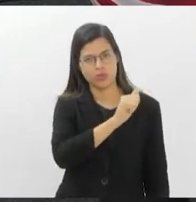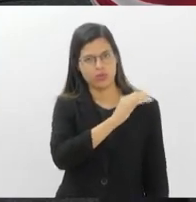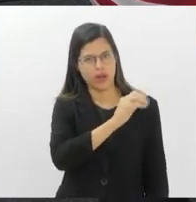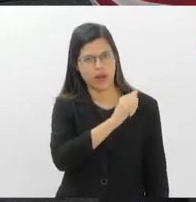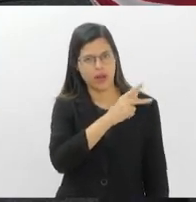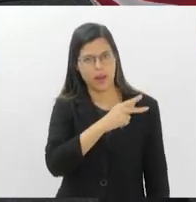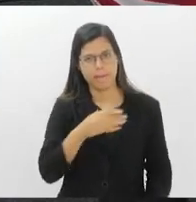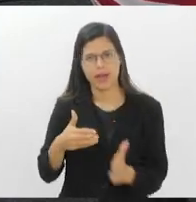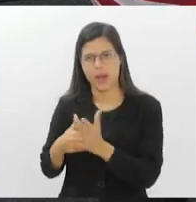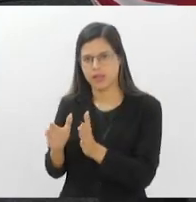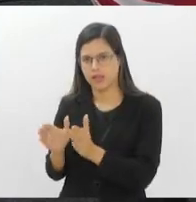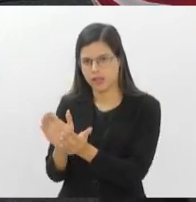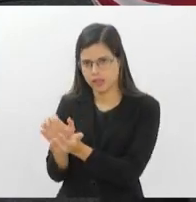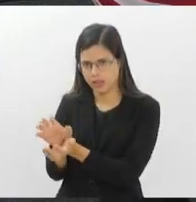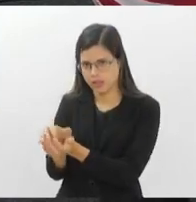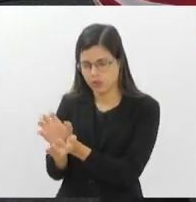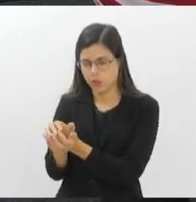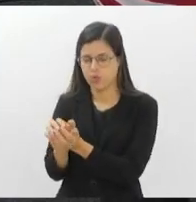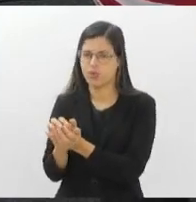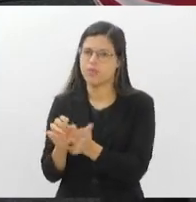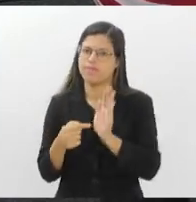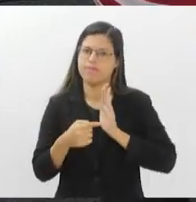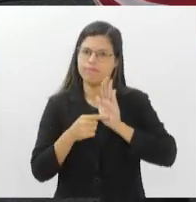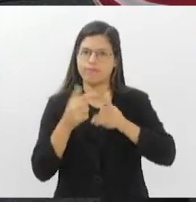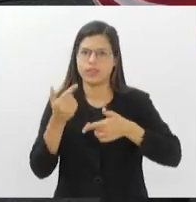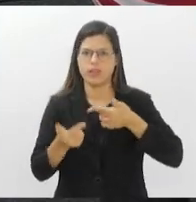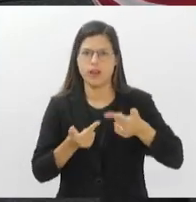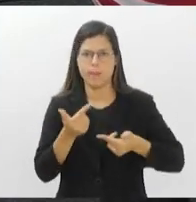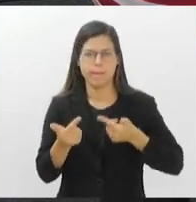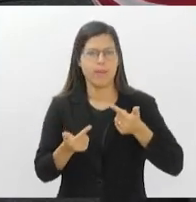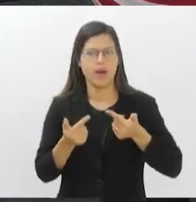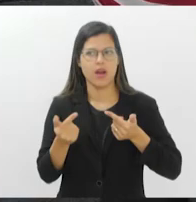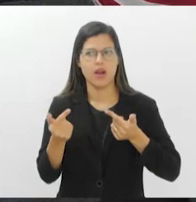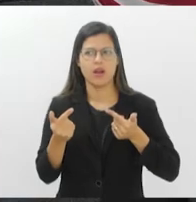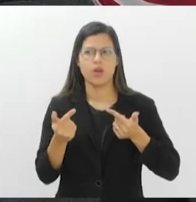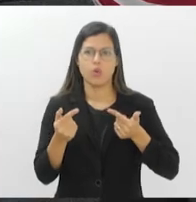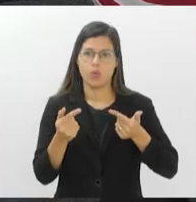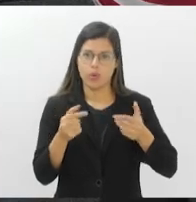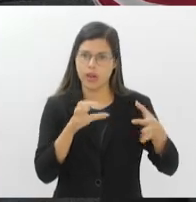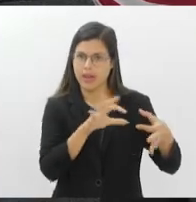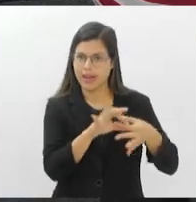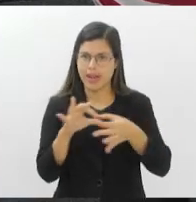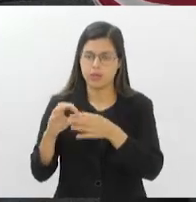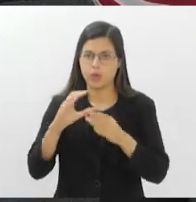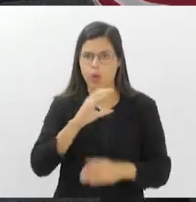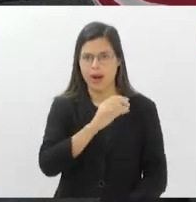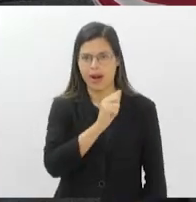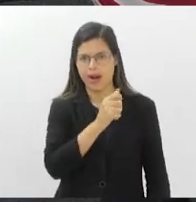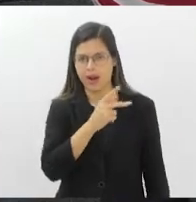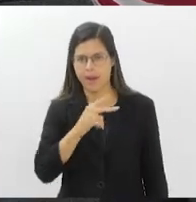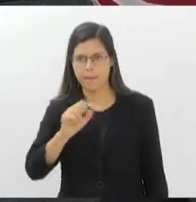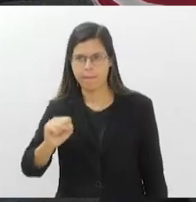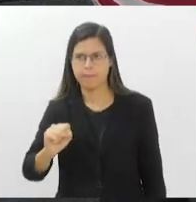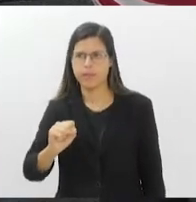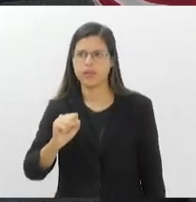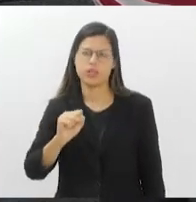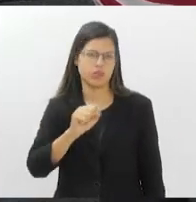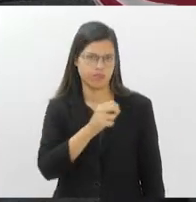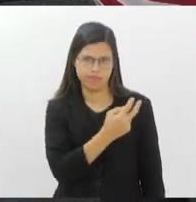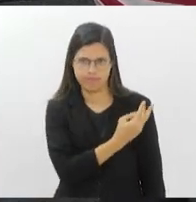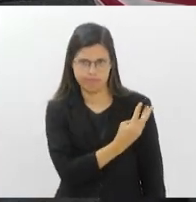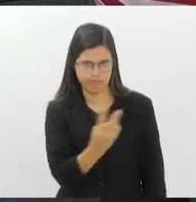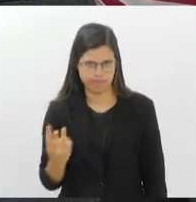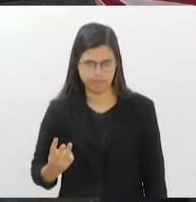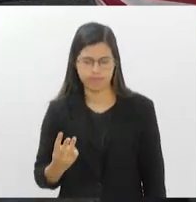a gente veio trazer um pouquinho do nosso trabalho que envolve todos os CAPs daquele território, 51, 52 e